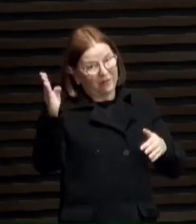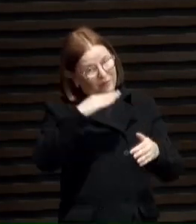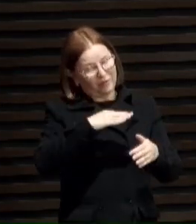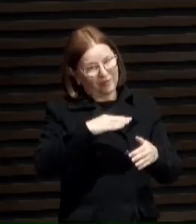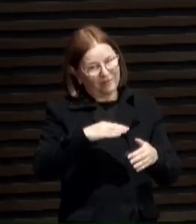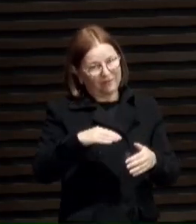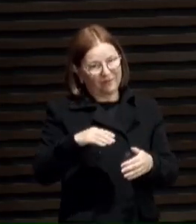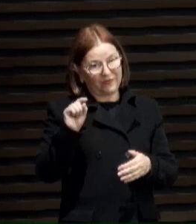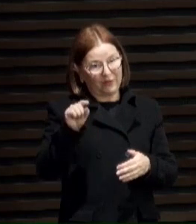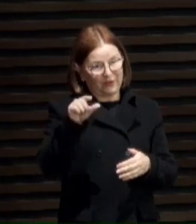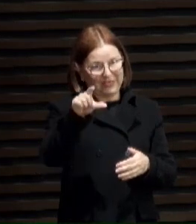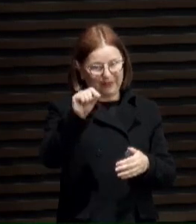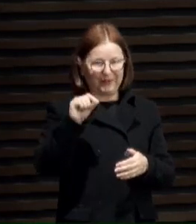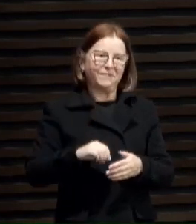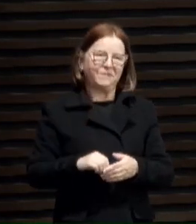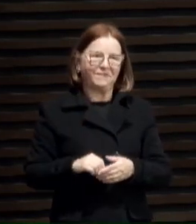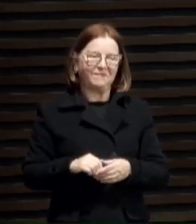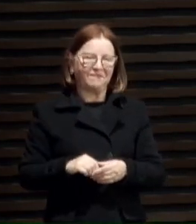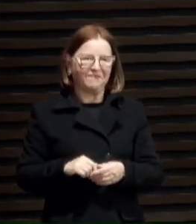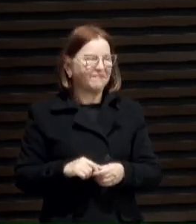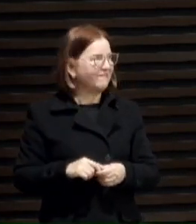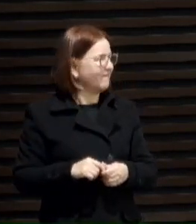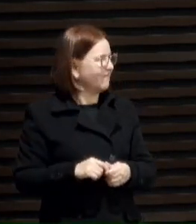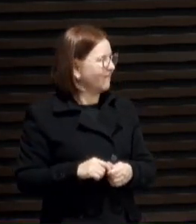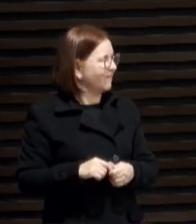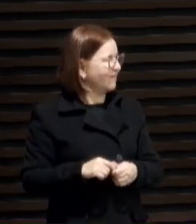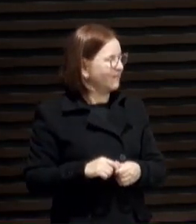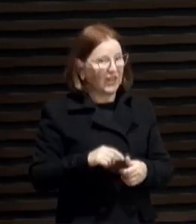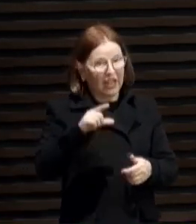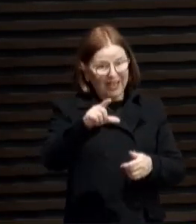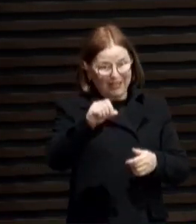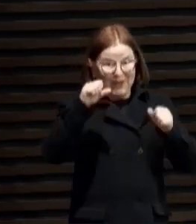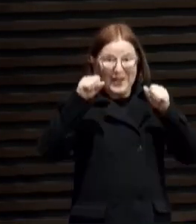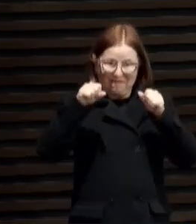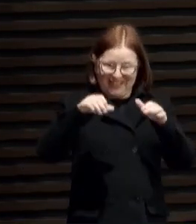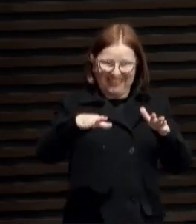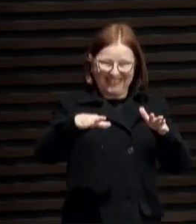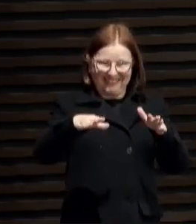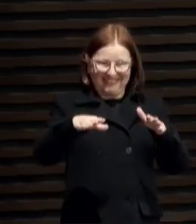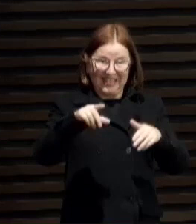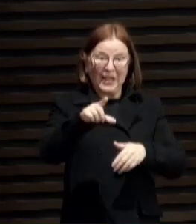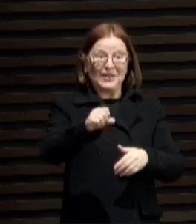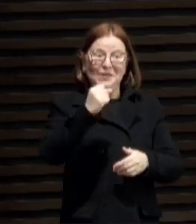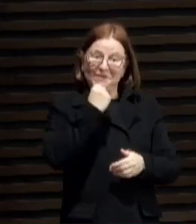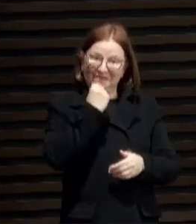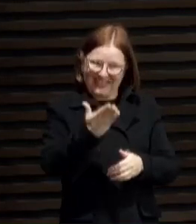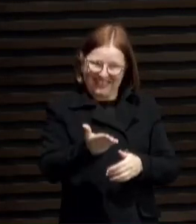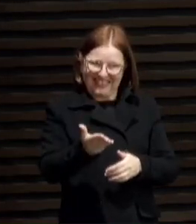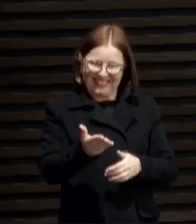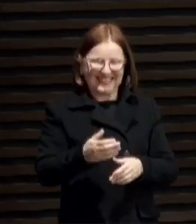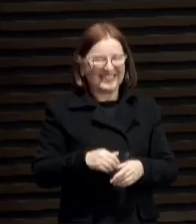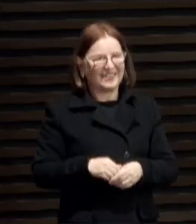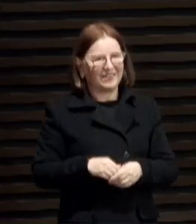meio lerdo, eu vou te dar a resposta. Escolhe, pois, a bênção. Escolhe, pois, o bem. Porque às